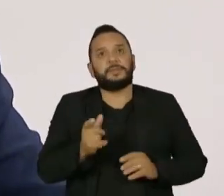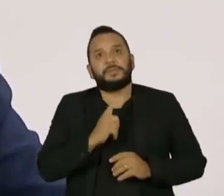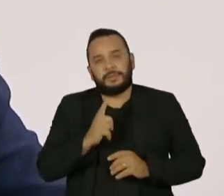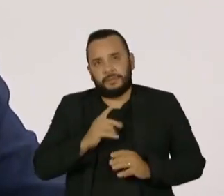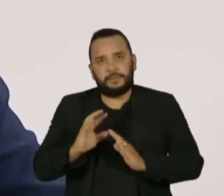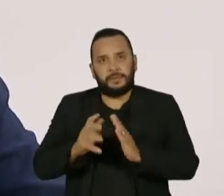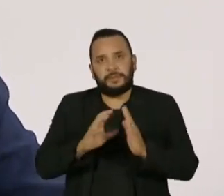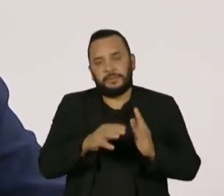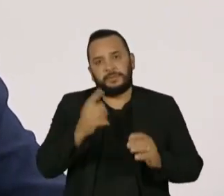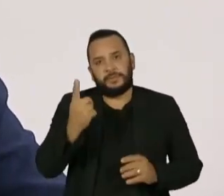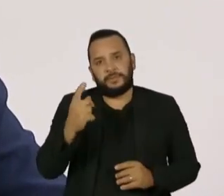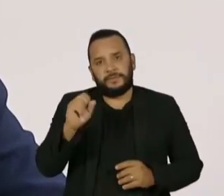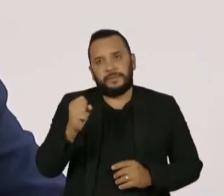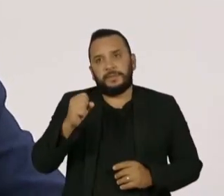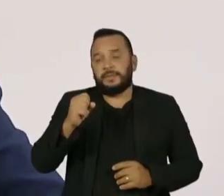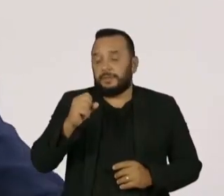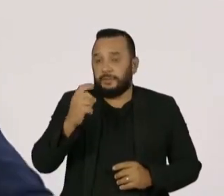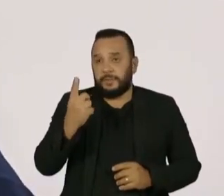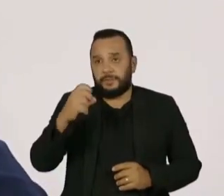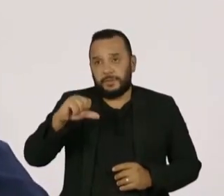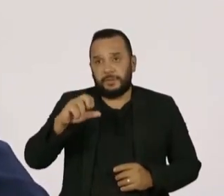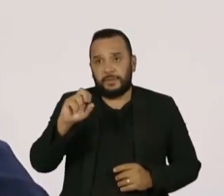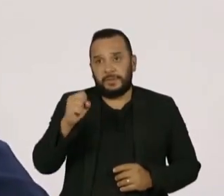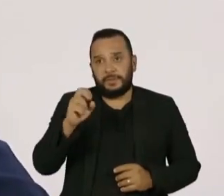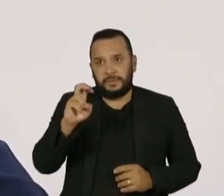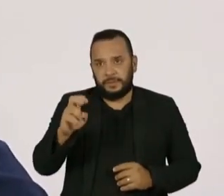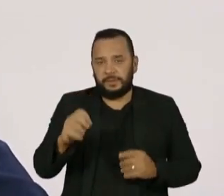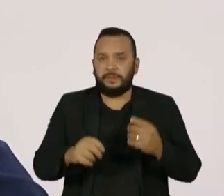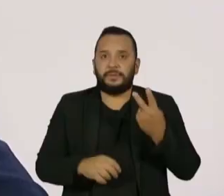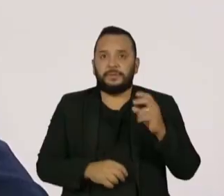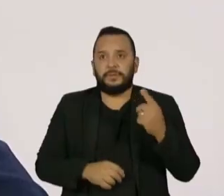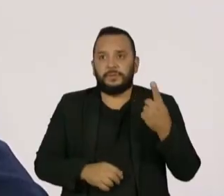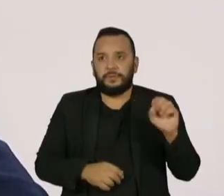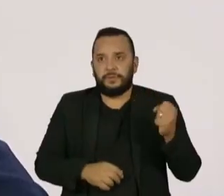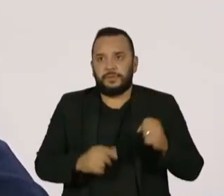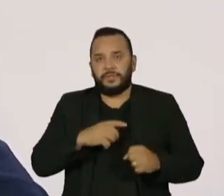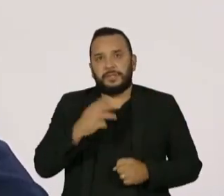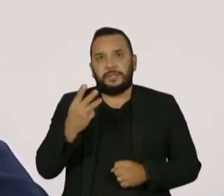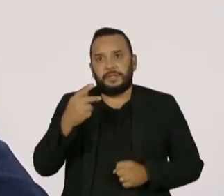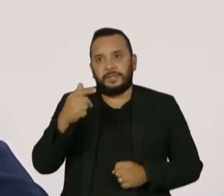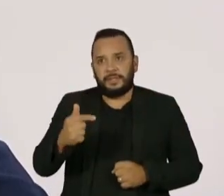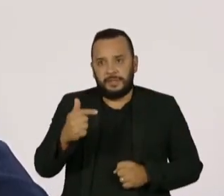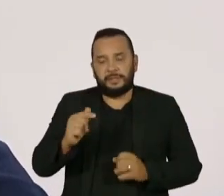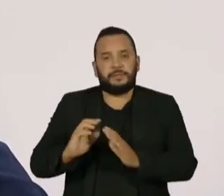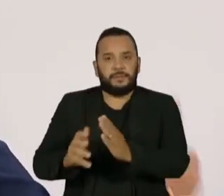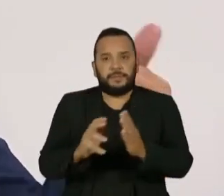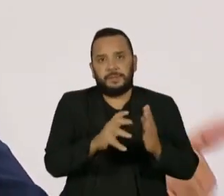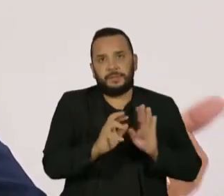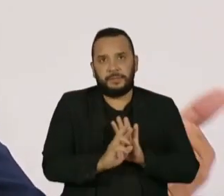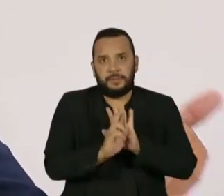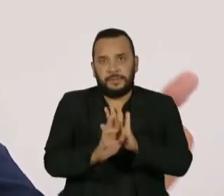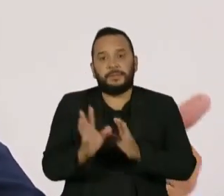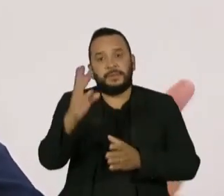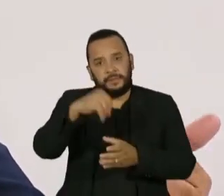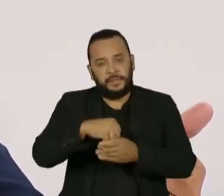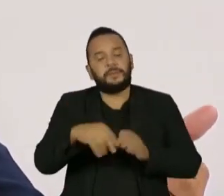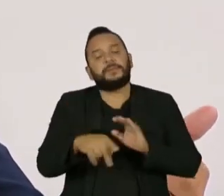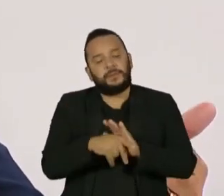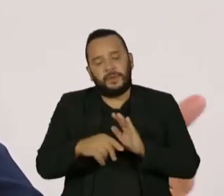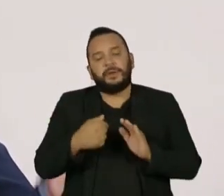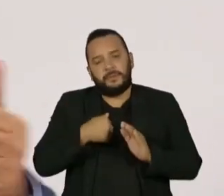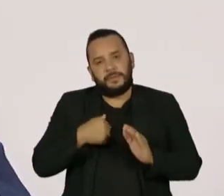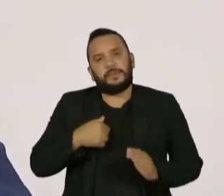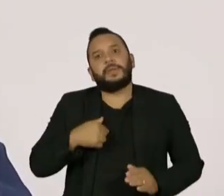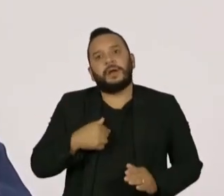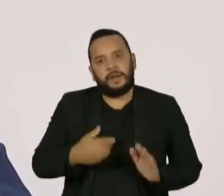antes de 1985. Então, você chegou a ter, em 2018, 37 partidos com representação dentro da Câmara Federal. Houve a modificação em